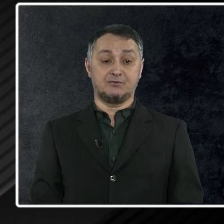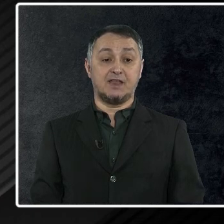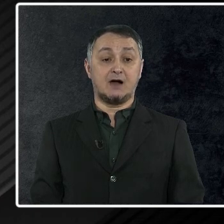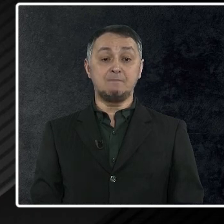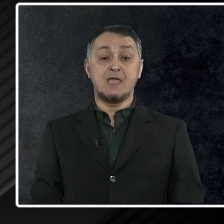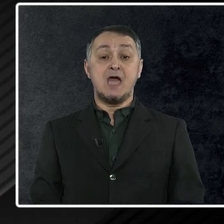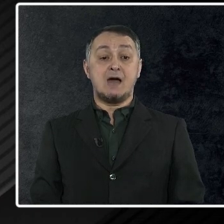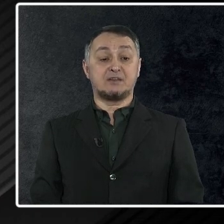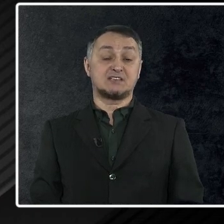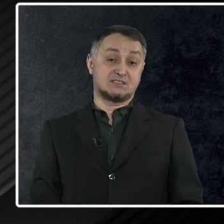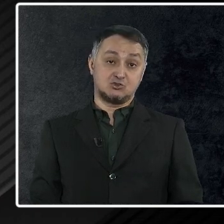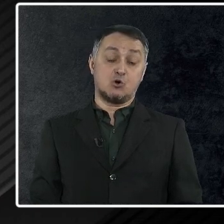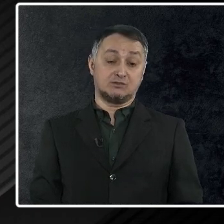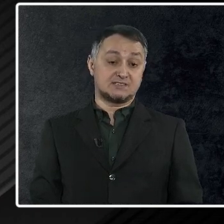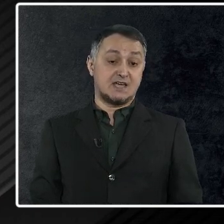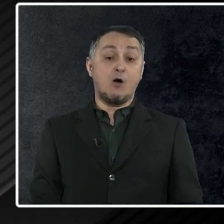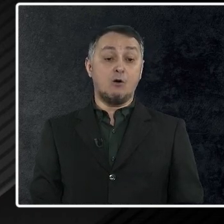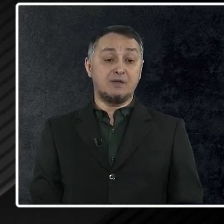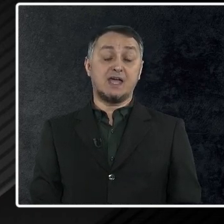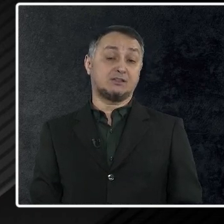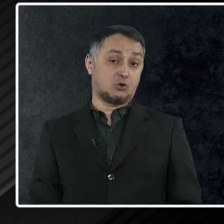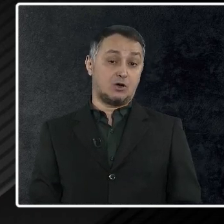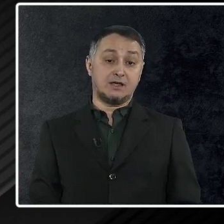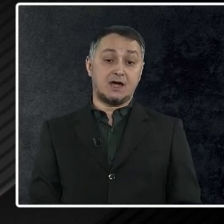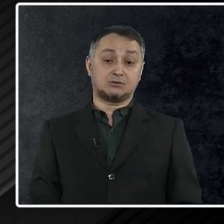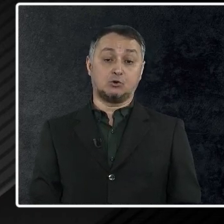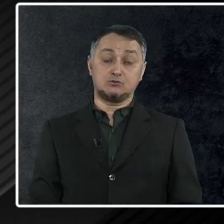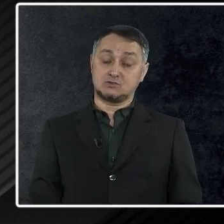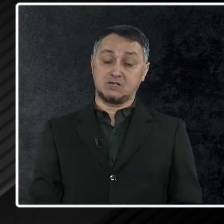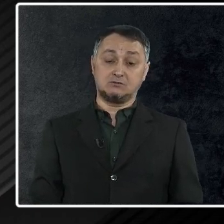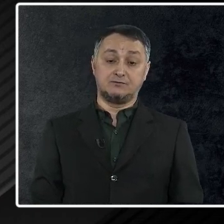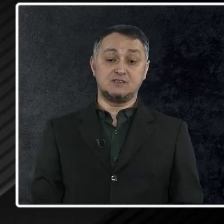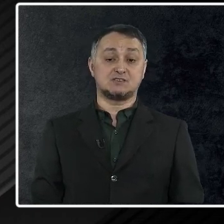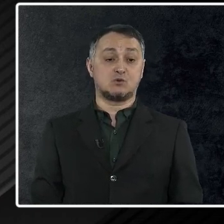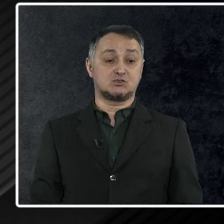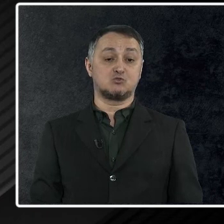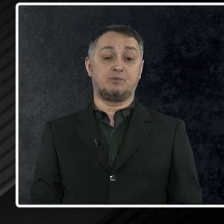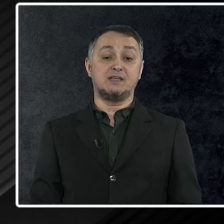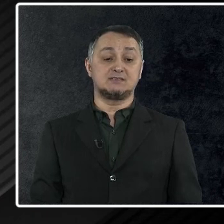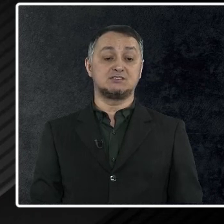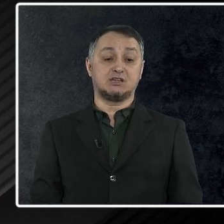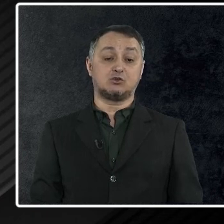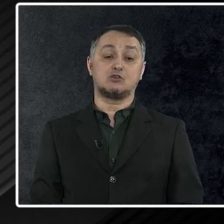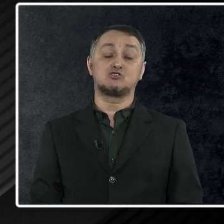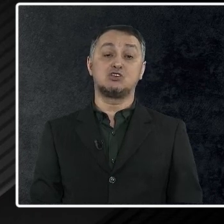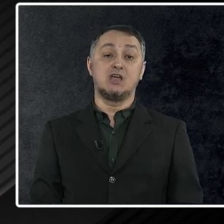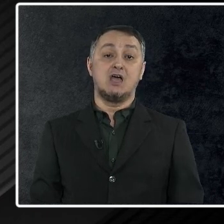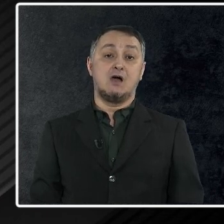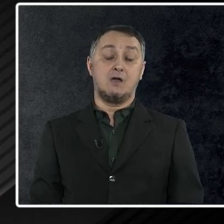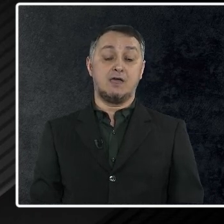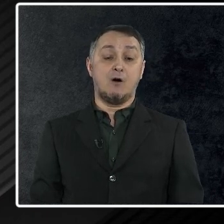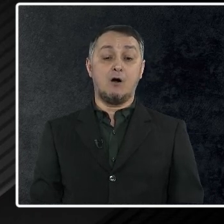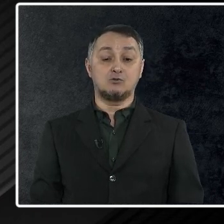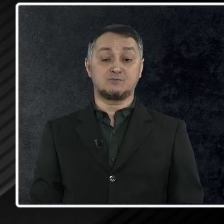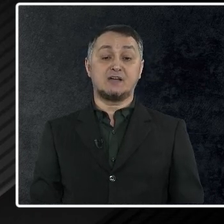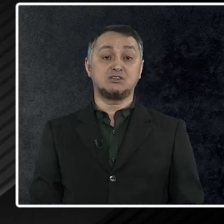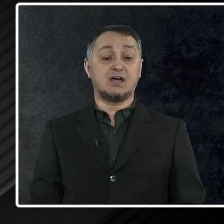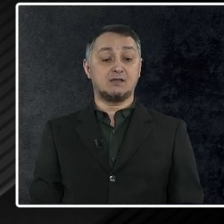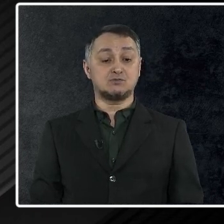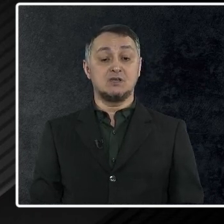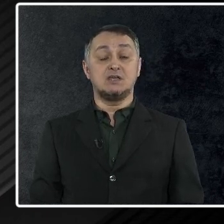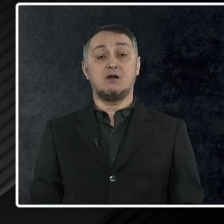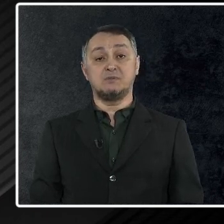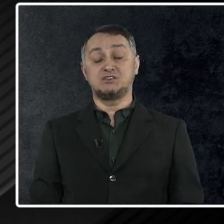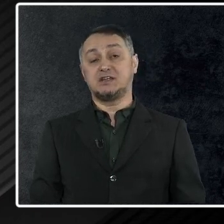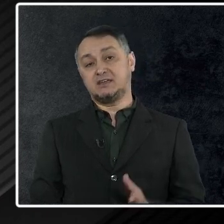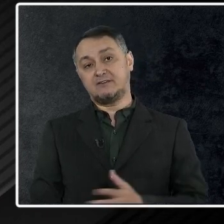caminhando para o final, a prestação de contas é obrigatória a todos, tanto vices quanto suplentes e diretórios de órgãos